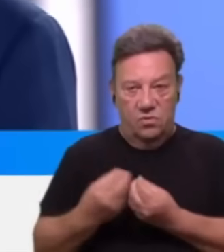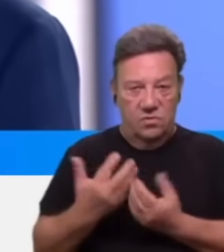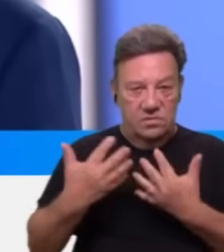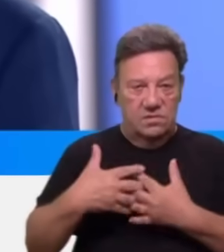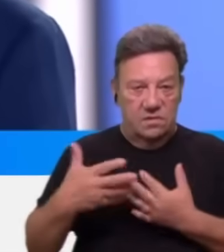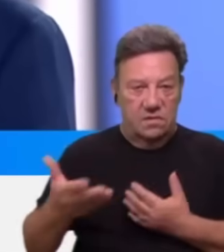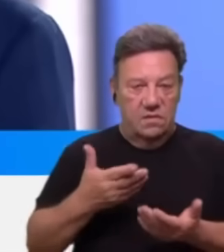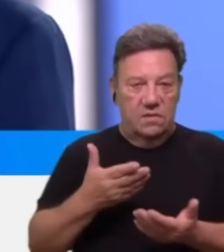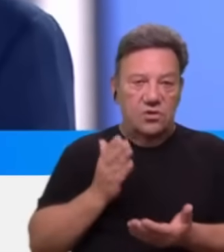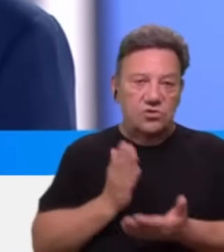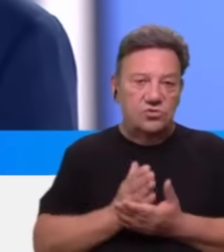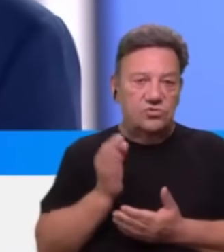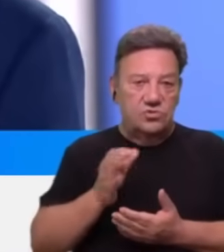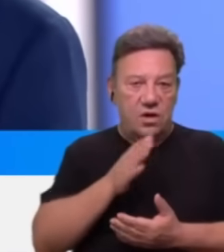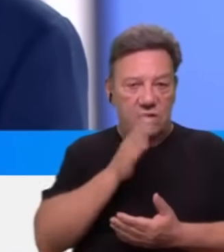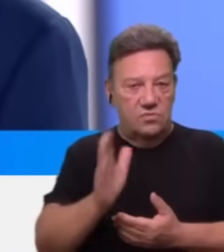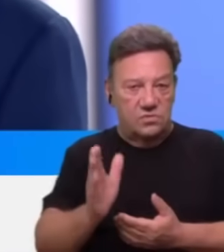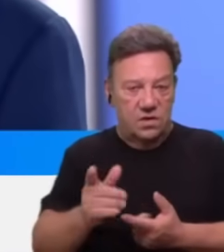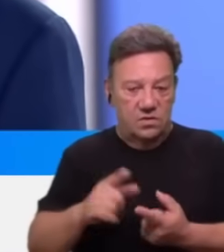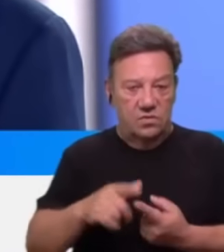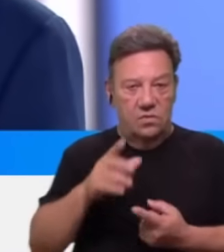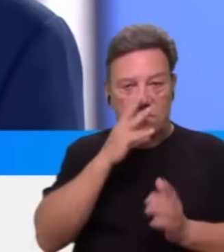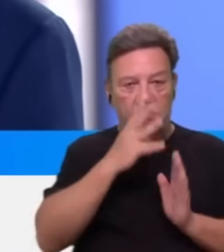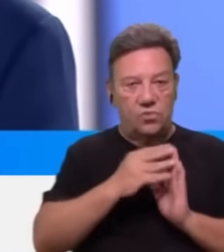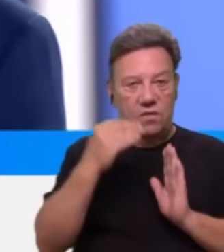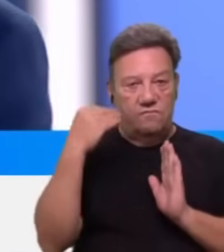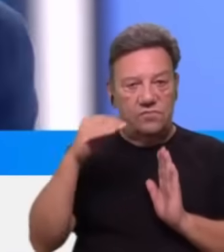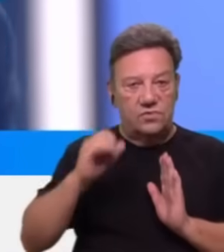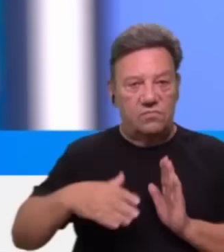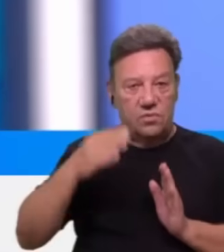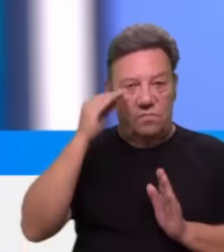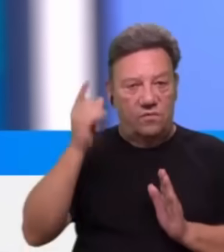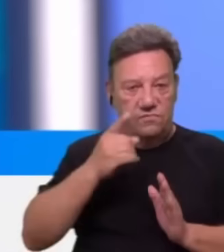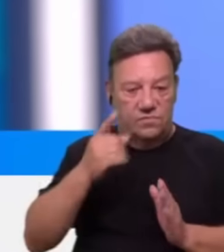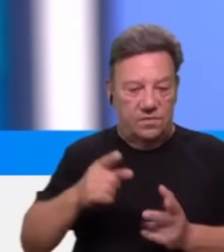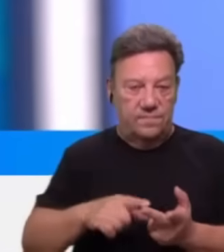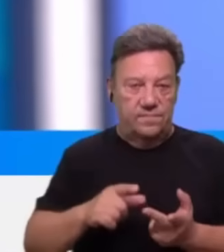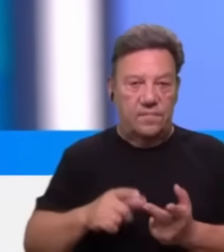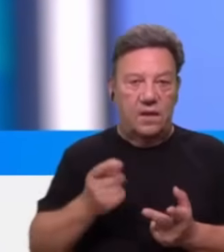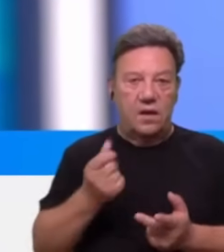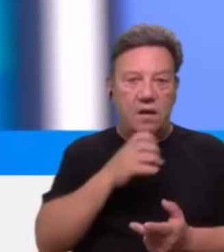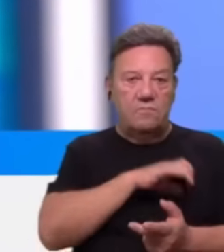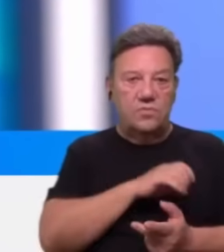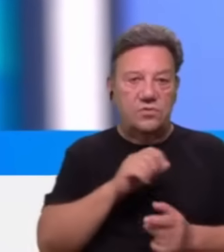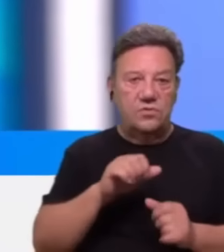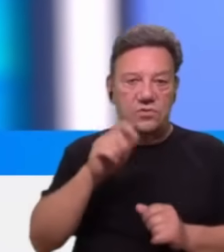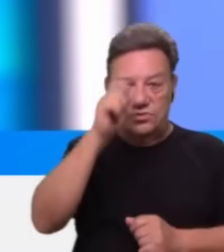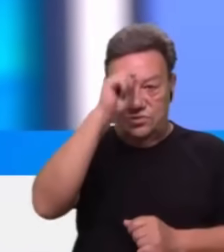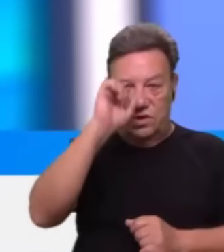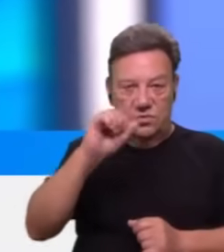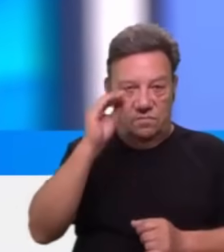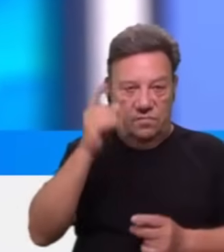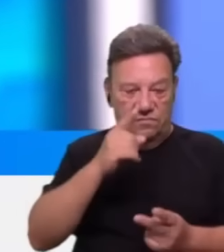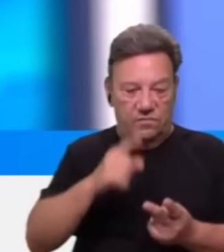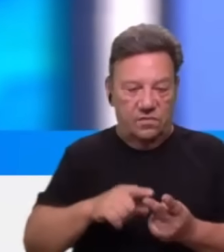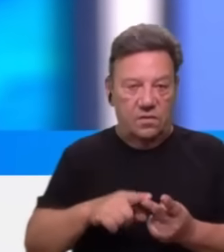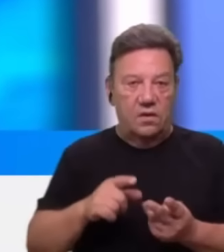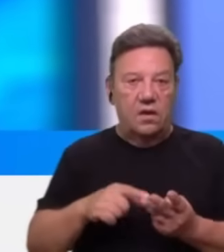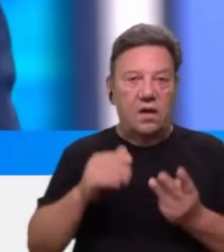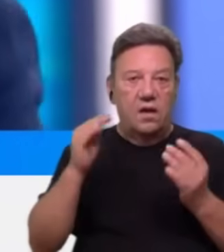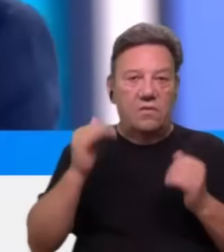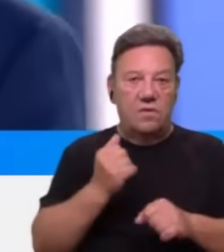eh que até já foram anunciadas o modelo de Formação inicial de professores eh remuneração dos estágios dos professores